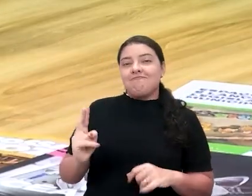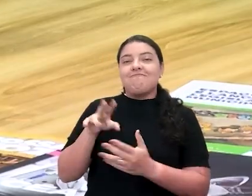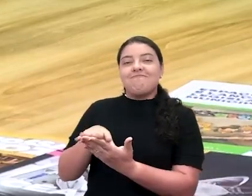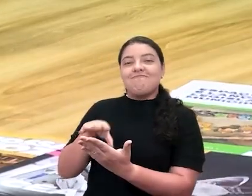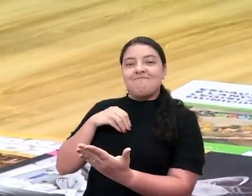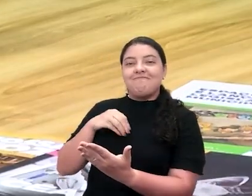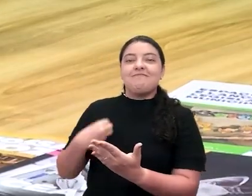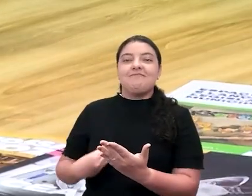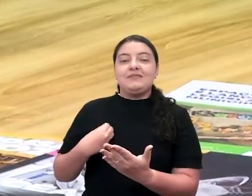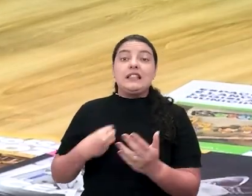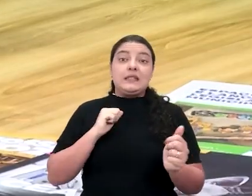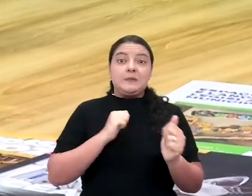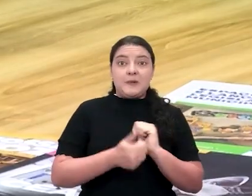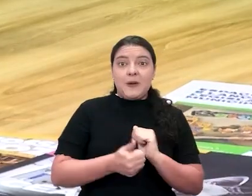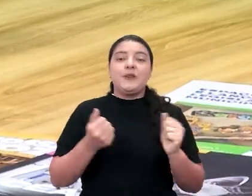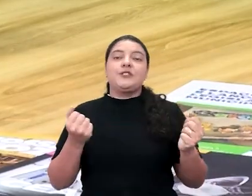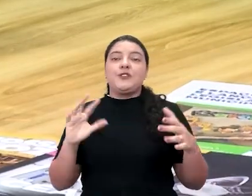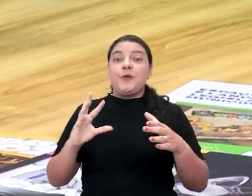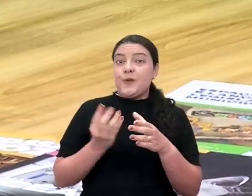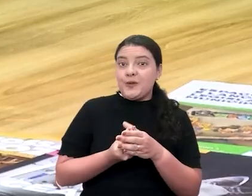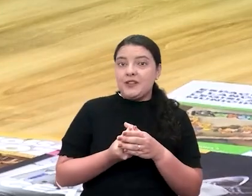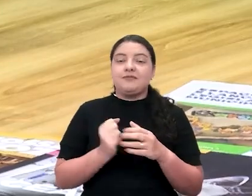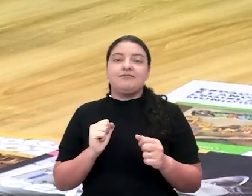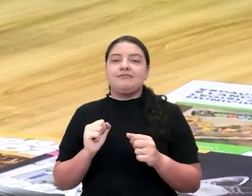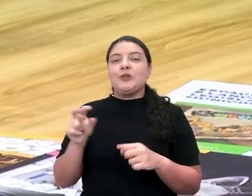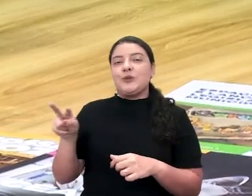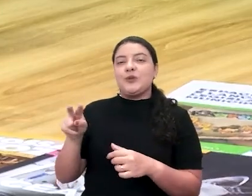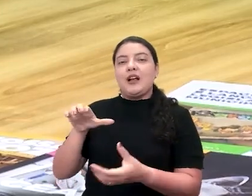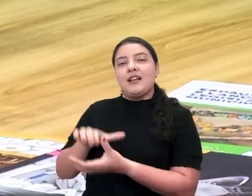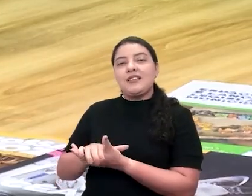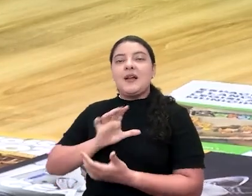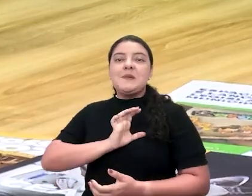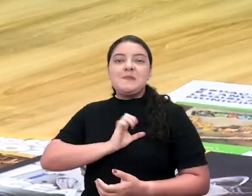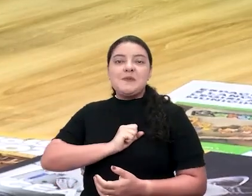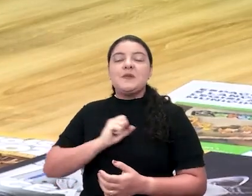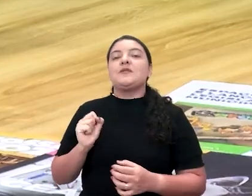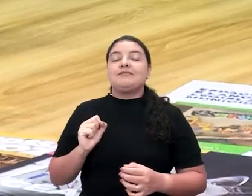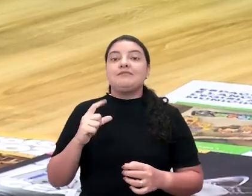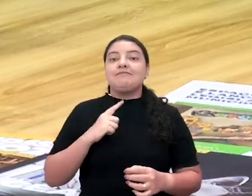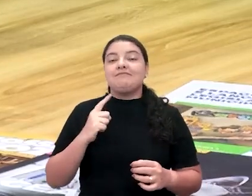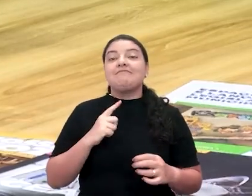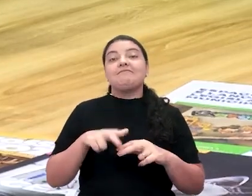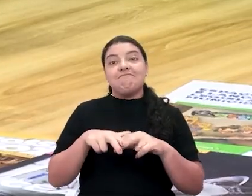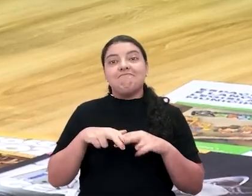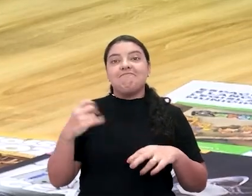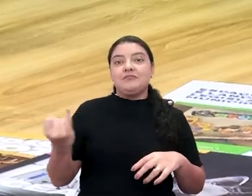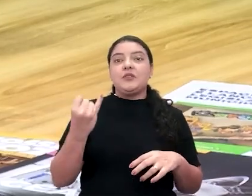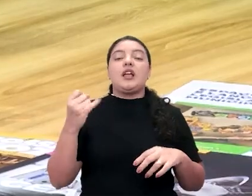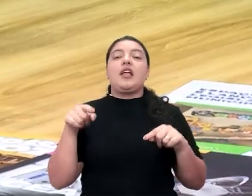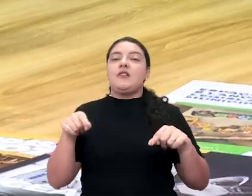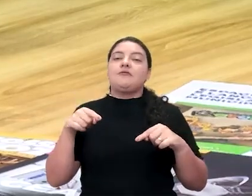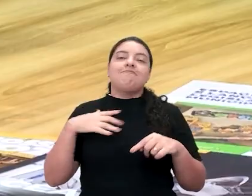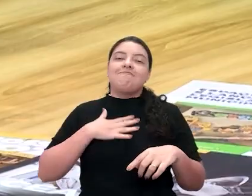exemplo de esporte, de inclusão e de casal mesmo, de amor que ultrapassa todos e todos, não é mesmo? E aí